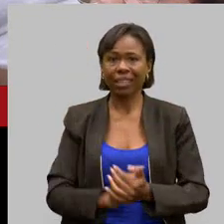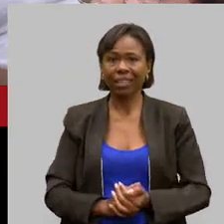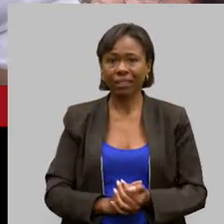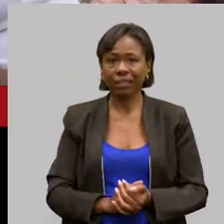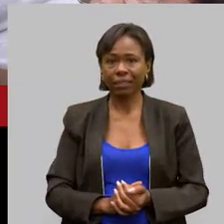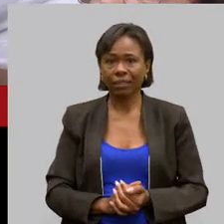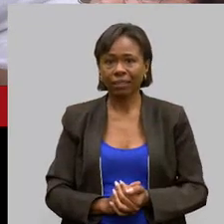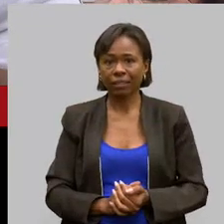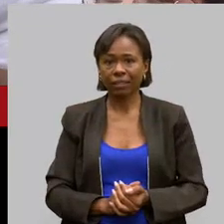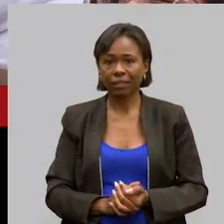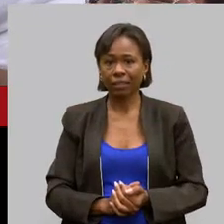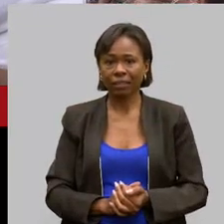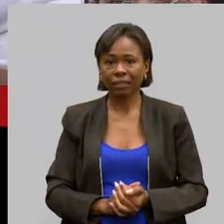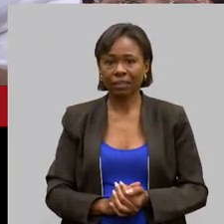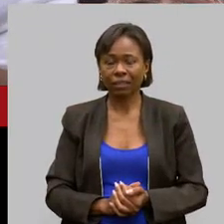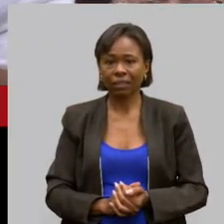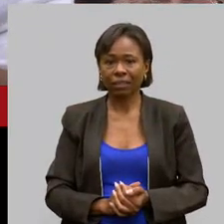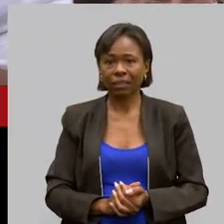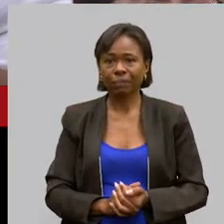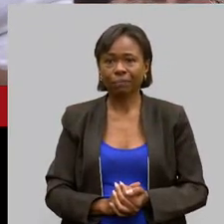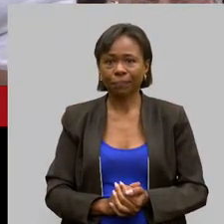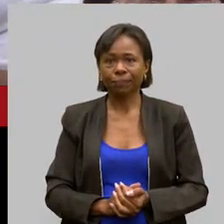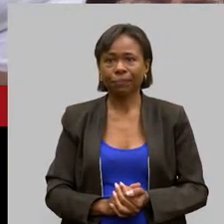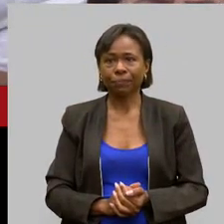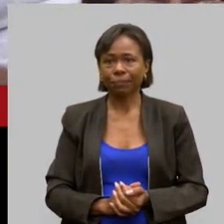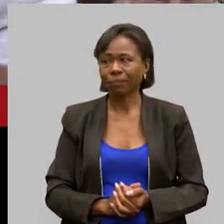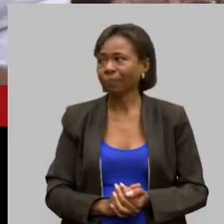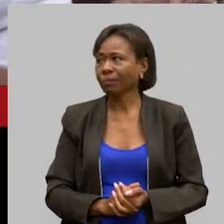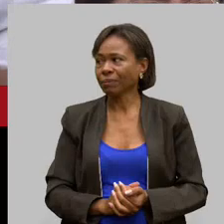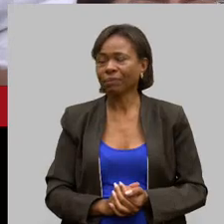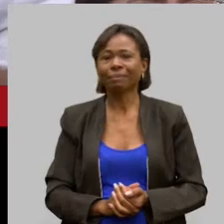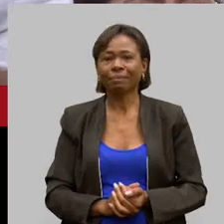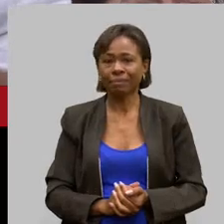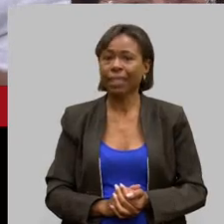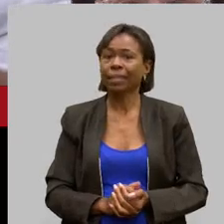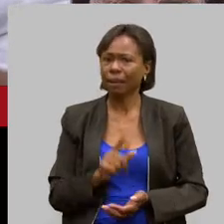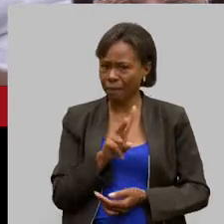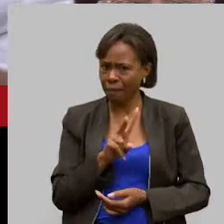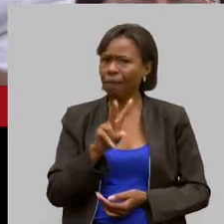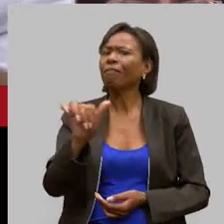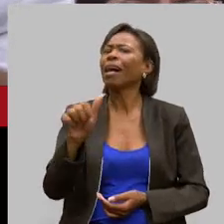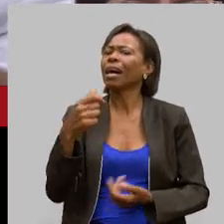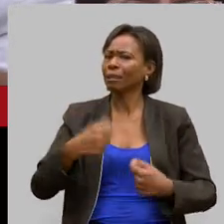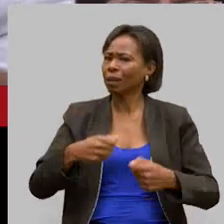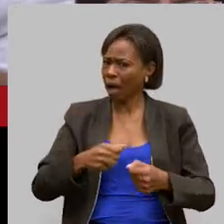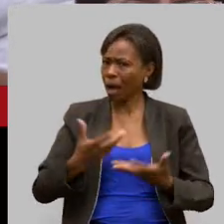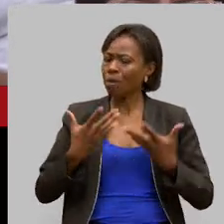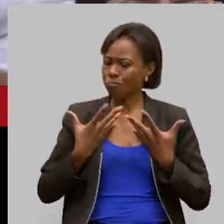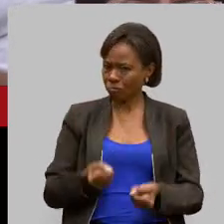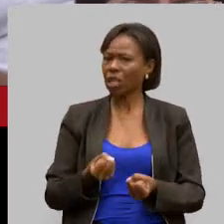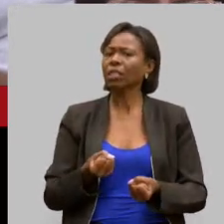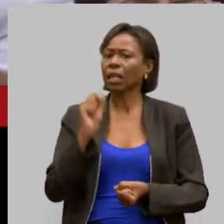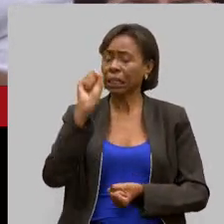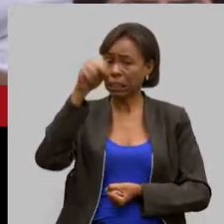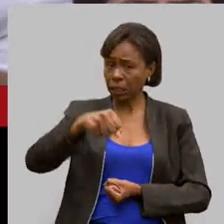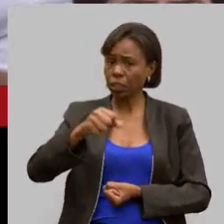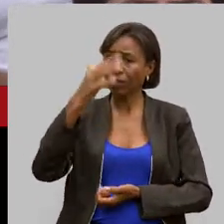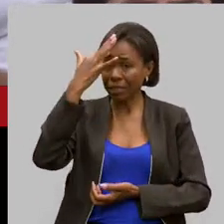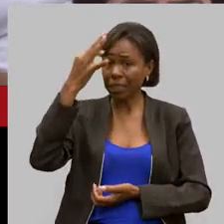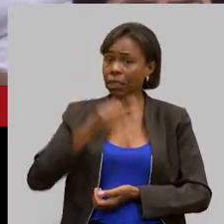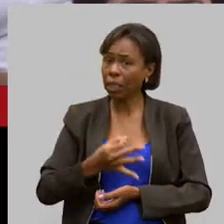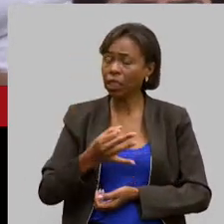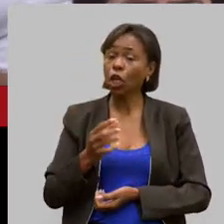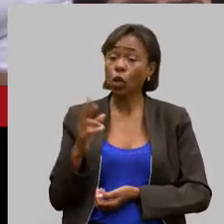vai ter que me engolir e vai ter mesmo porque nós vamos ter Êxodo de Vitória lá com certeza e assim que o resultado sair